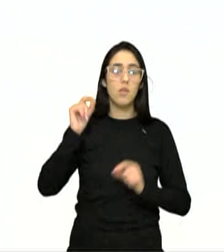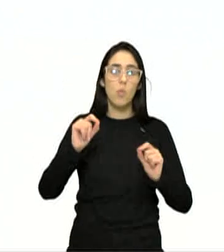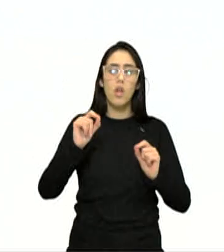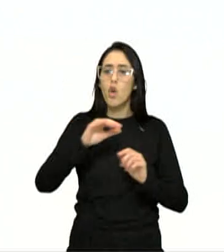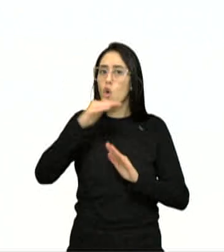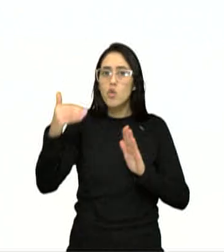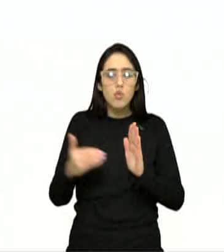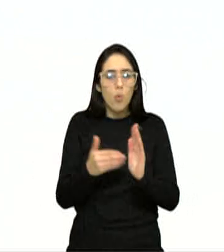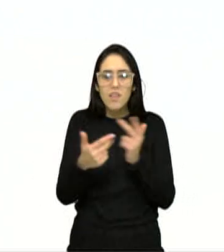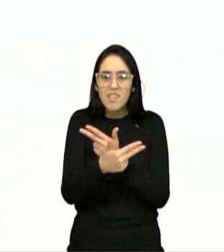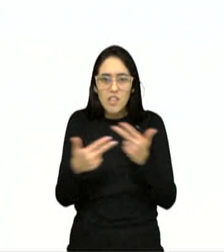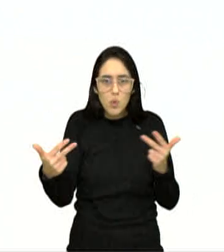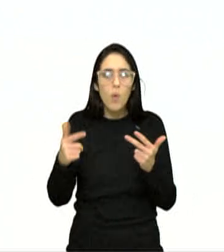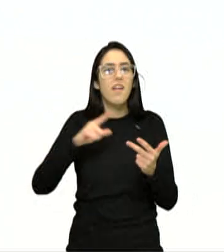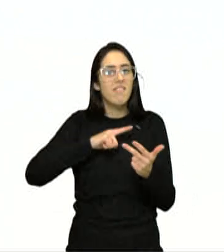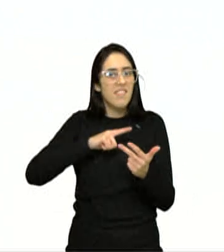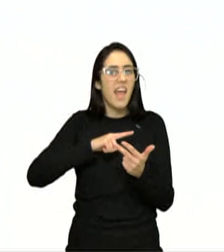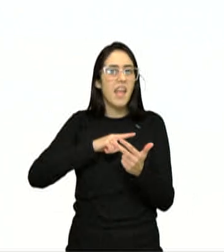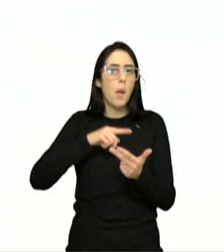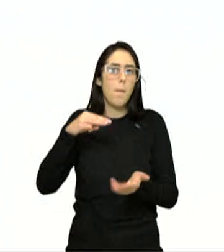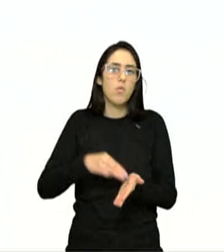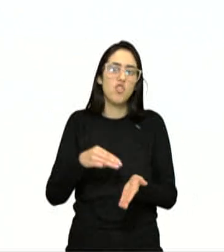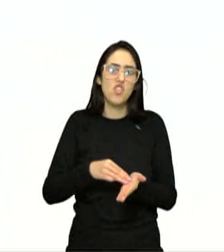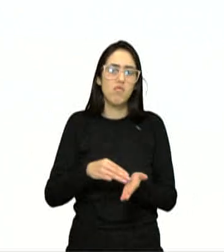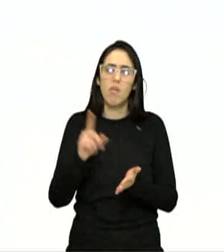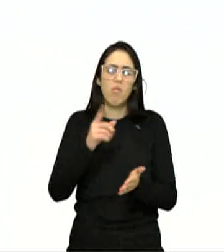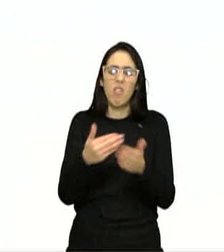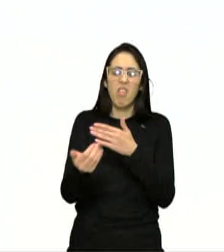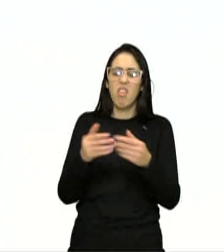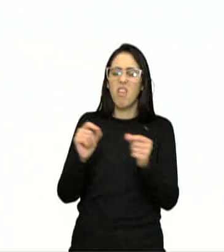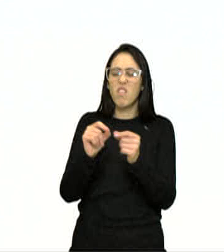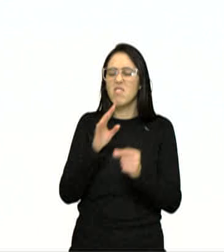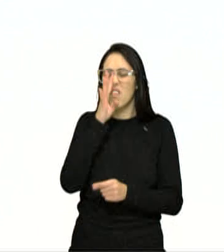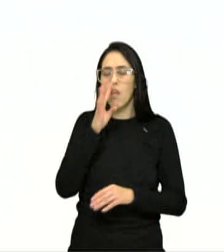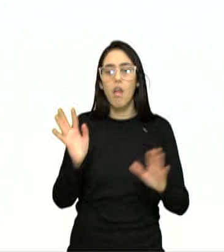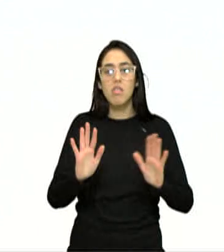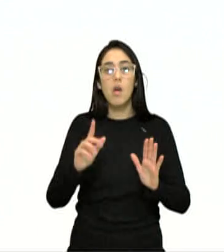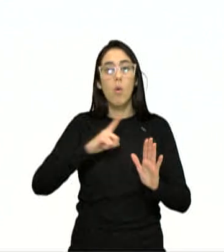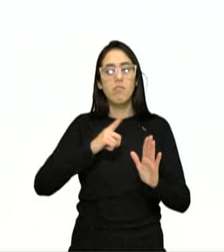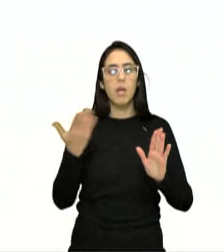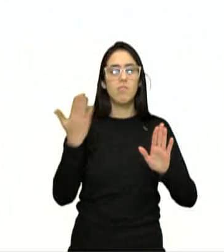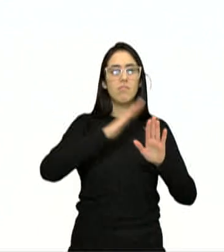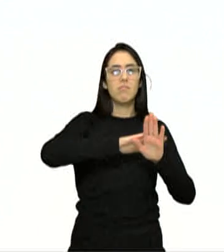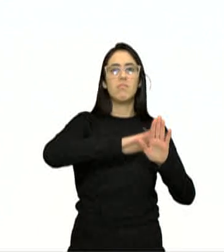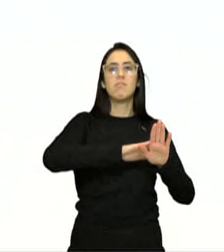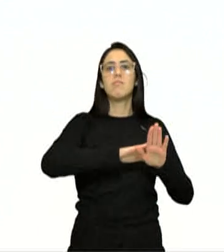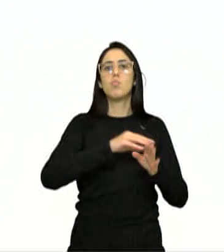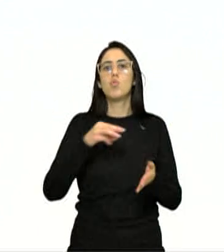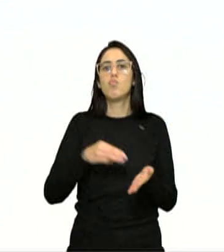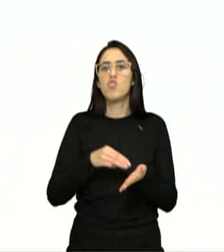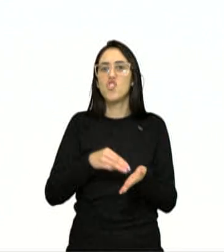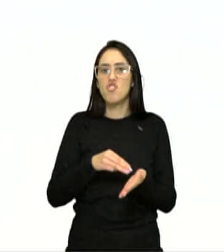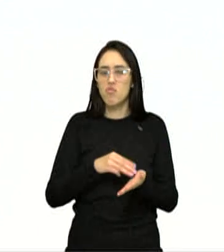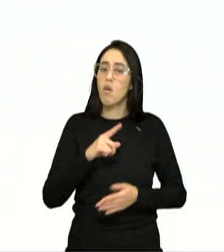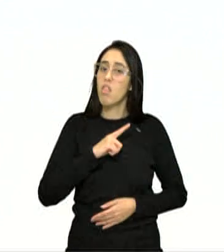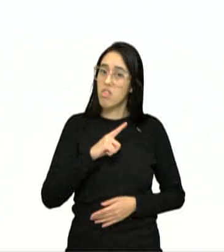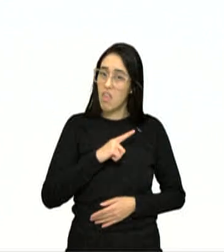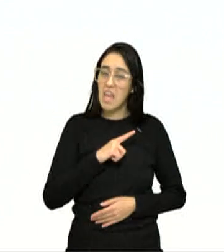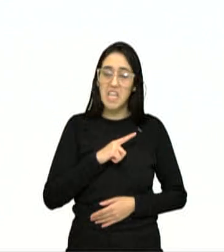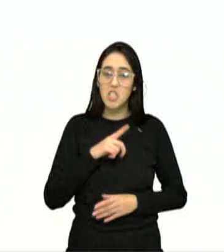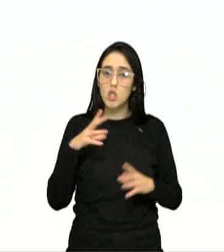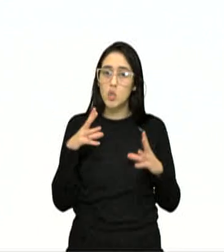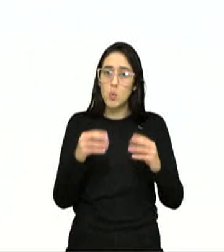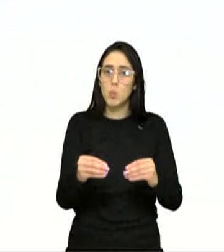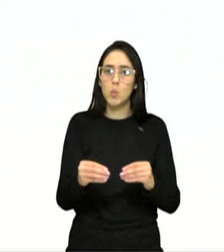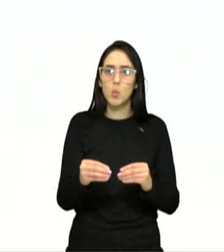tinha um motivo, nada era banal, nada era por qualquer motivo, nada era por ser. Tinha uma resposta,